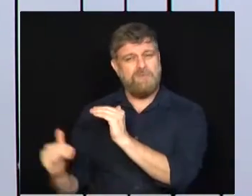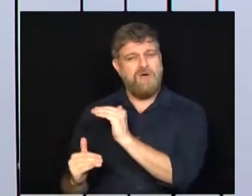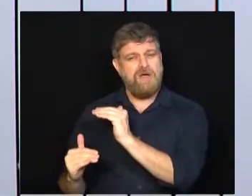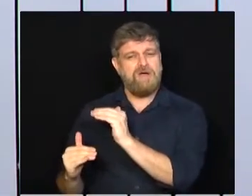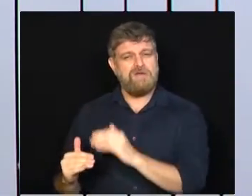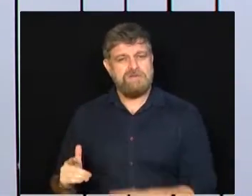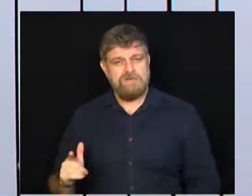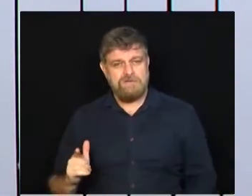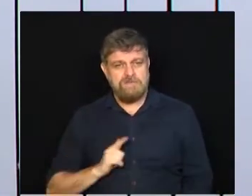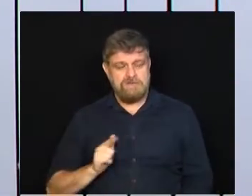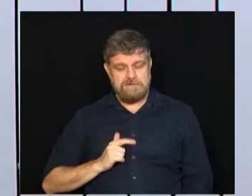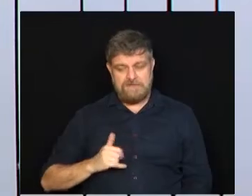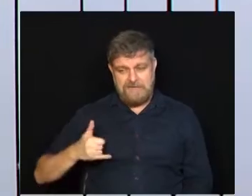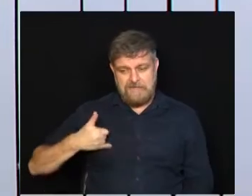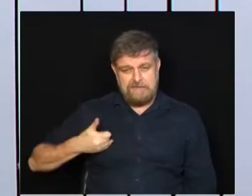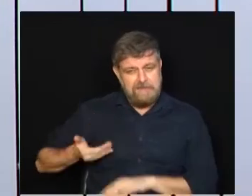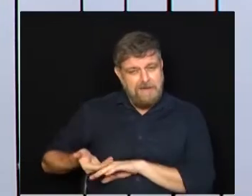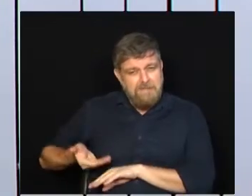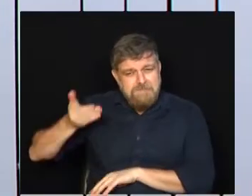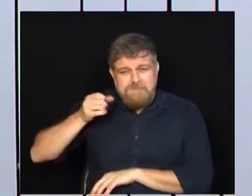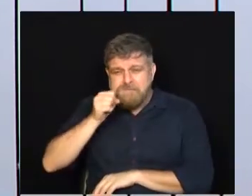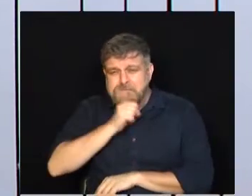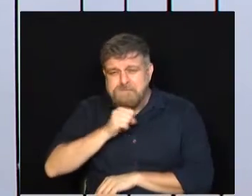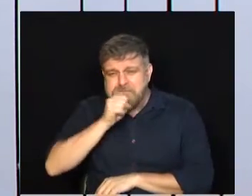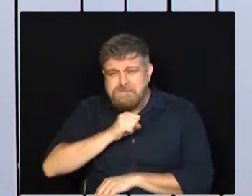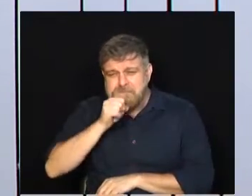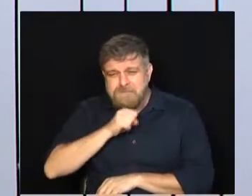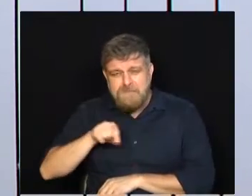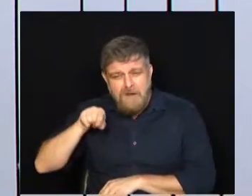pode chegar na terceira idade estando muito